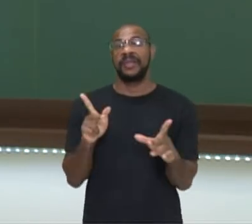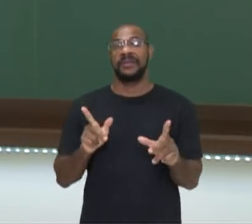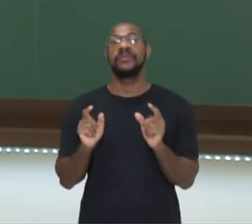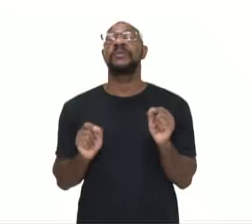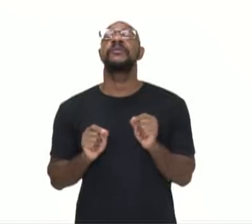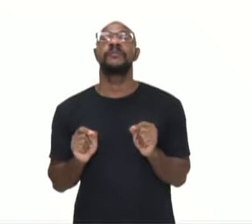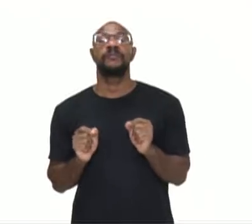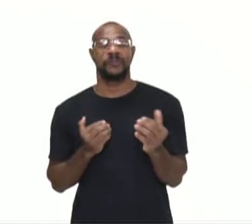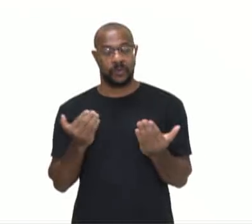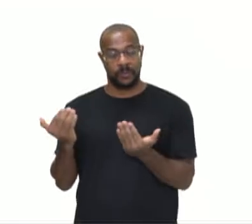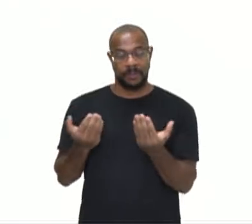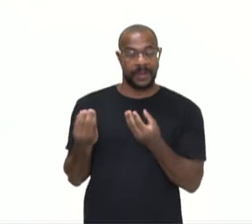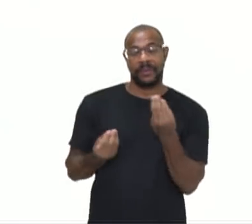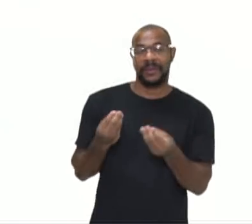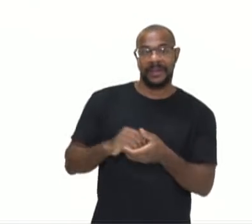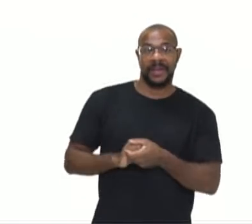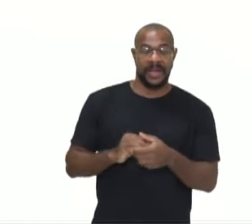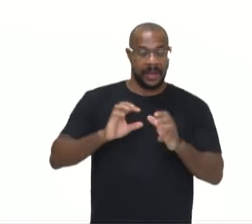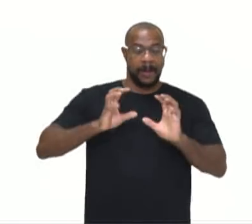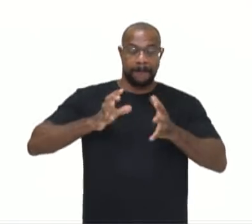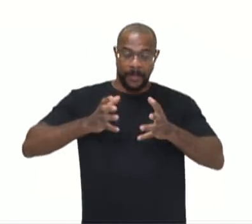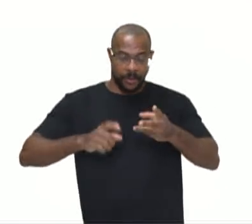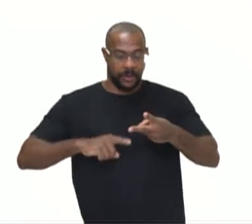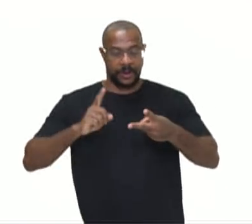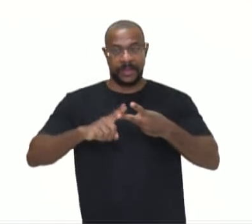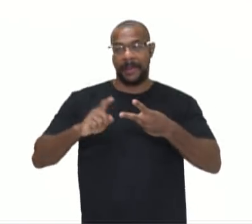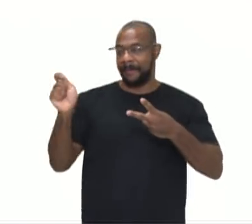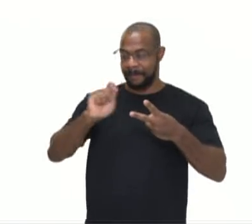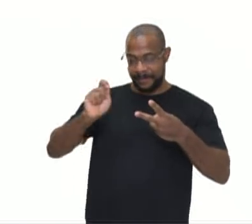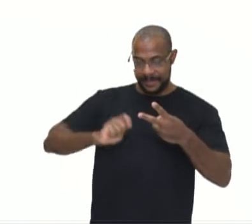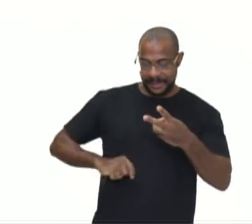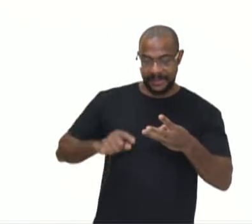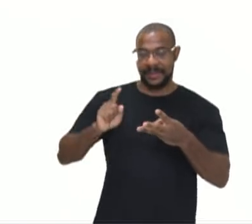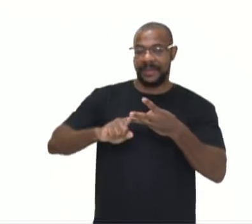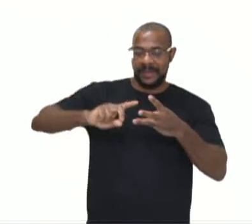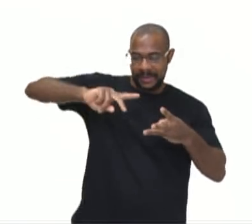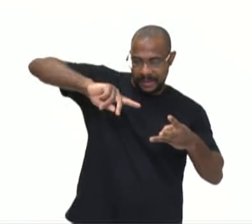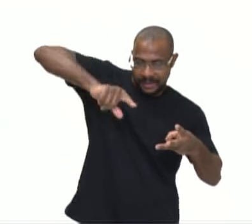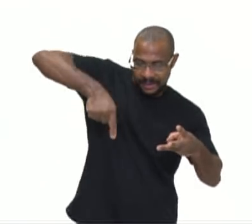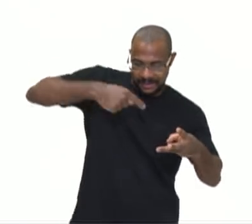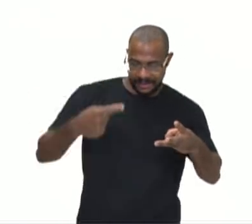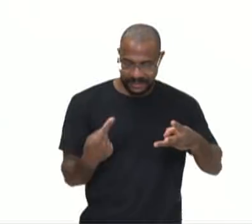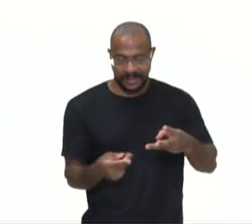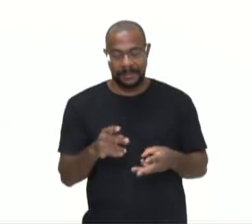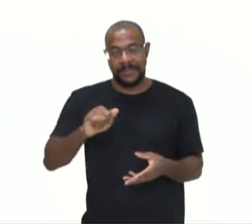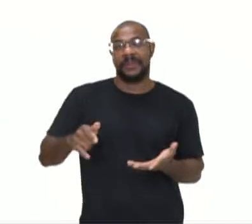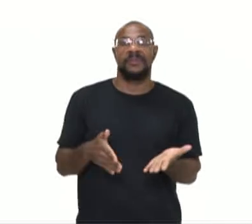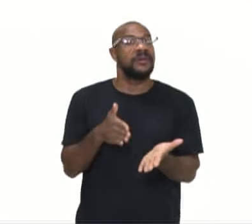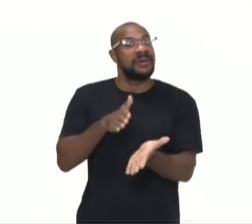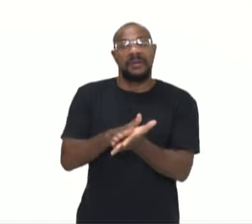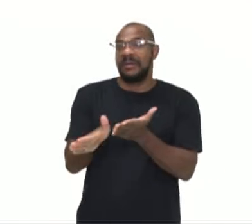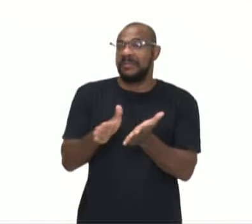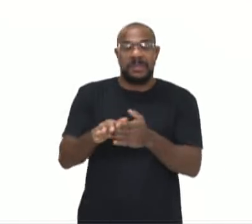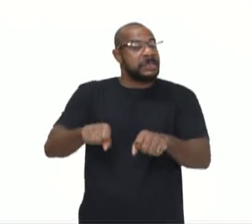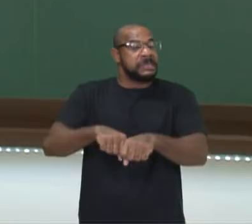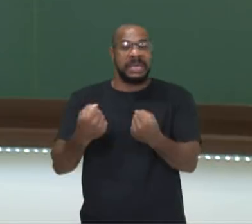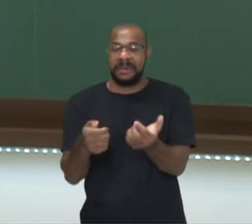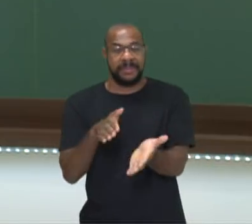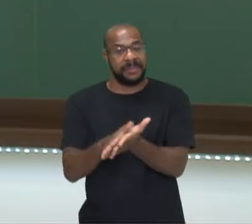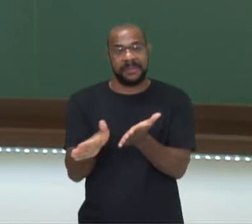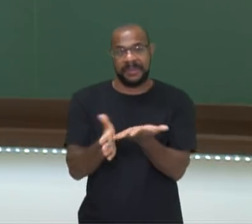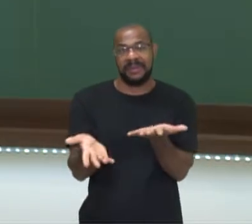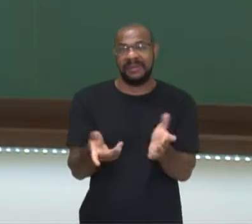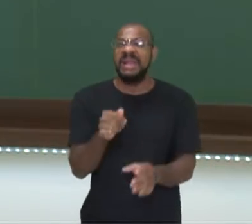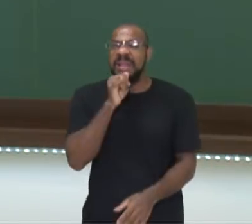ele faz é que bola, papagaio e peão gastam com o tempo, não é isso? Uma bola não